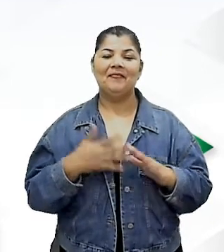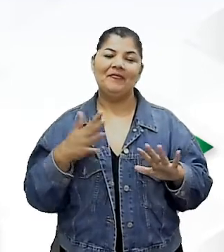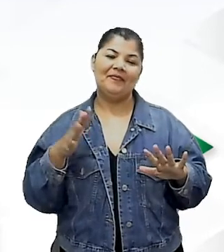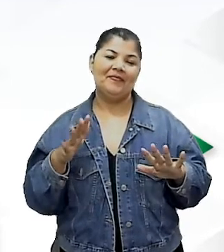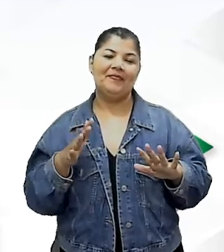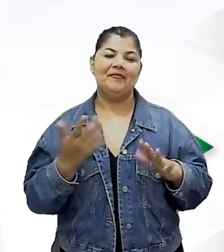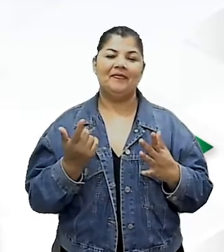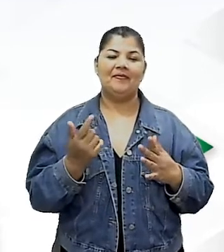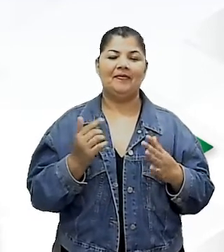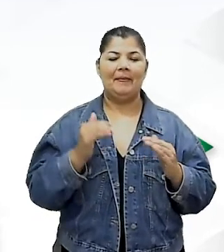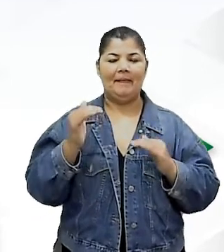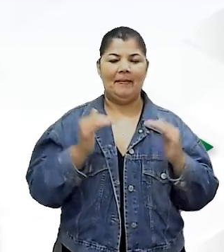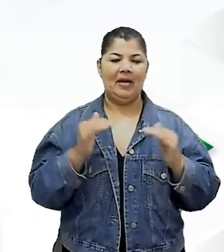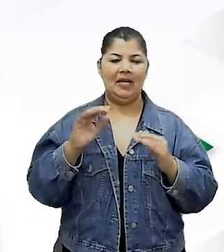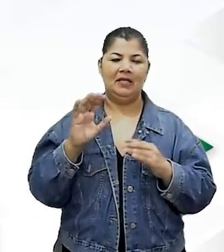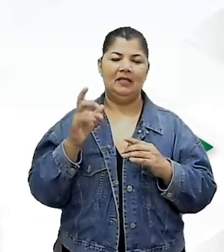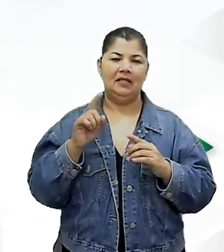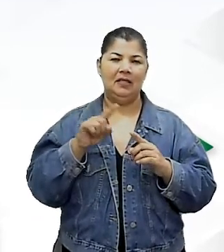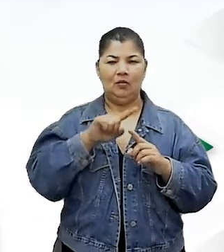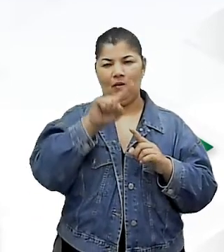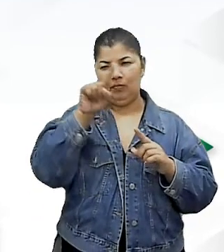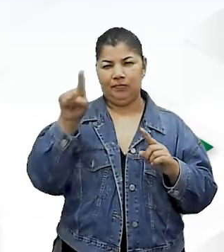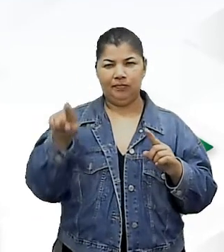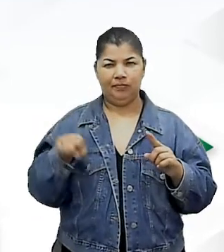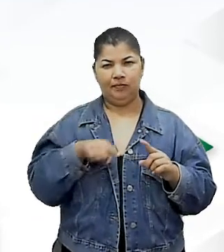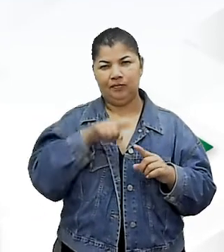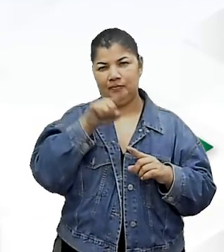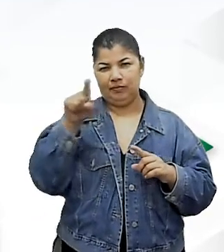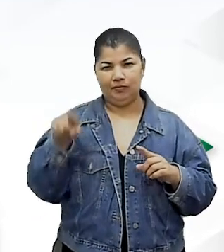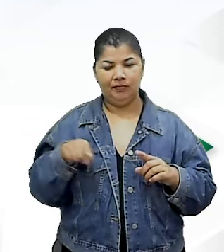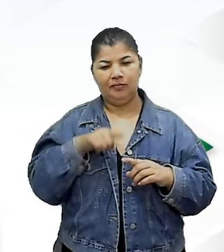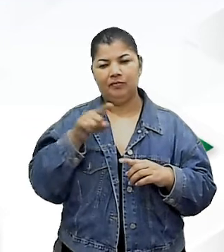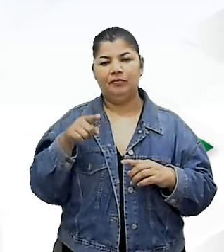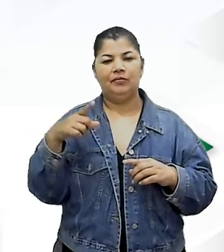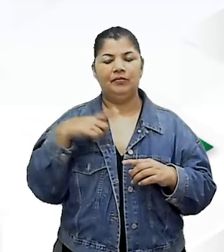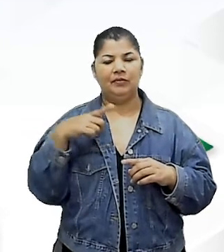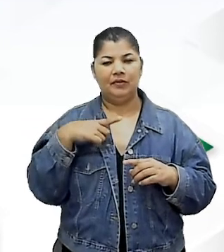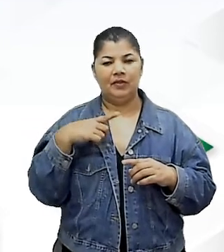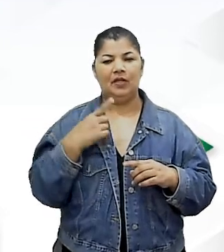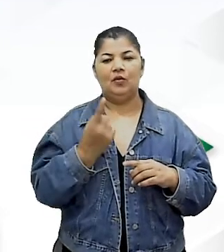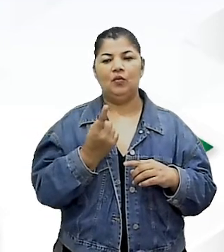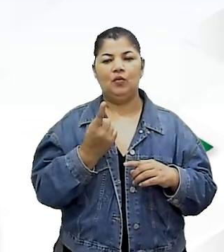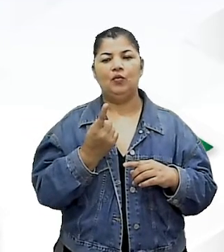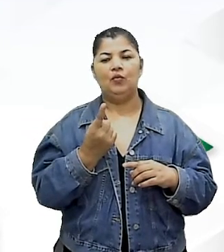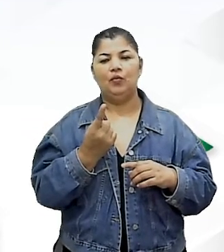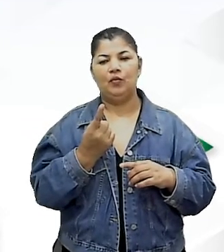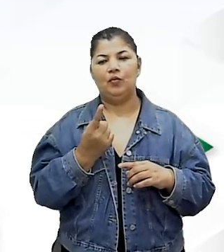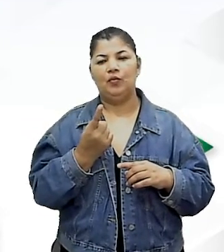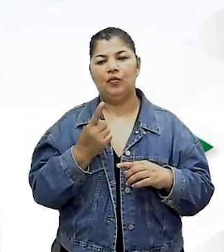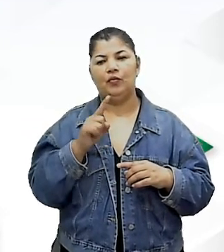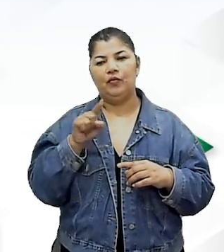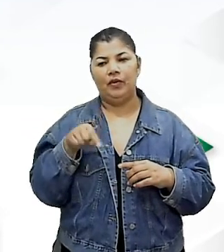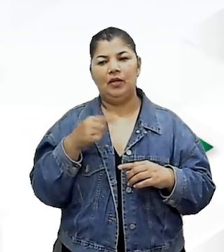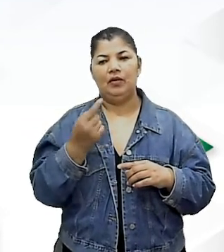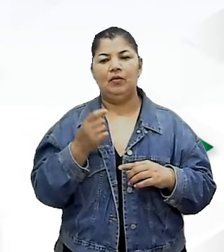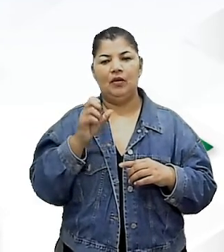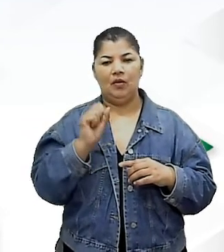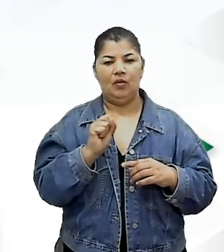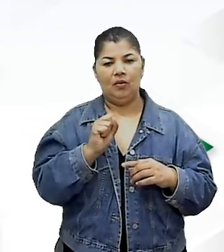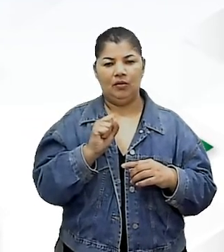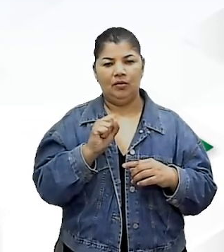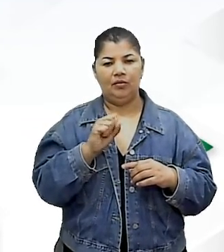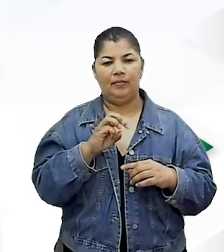uma turbina eólica grande, em condições ideais, gera 1,8 megawatts,